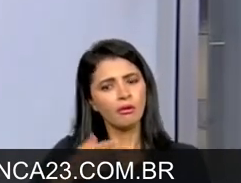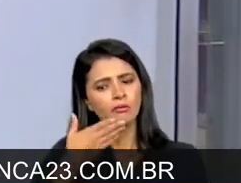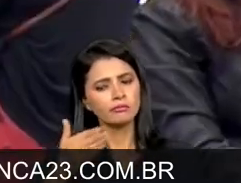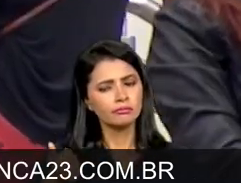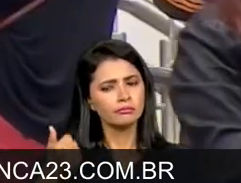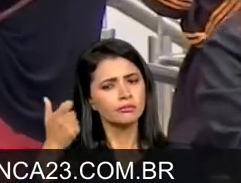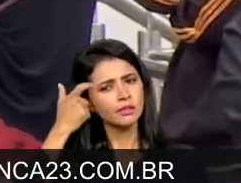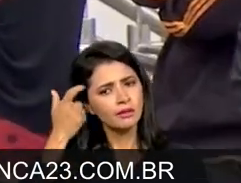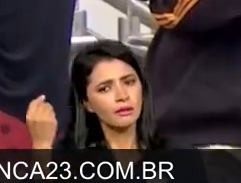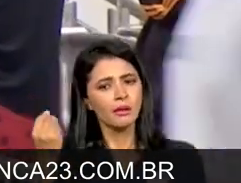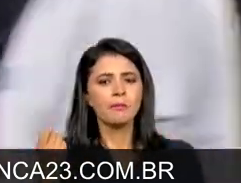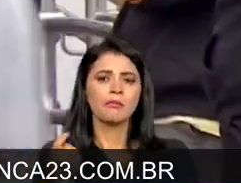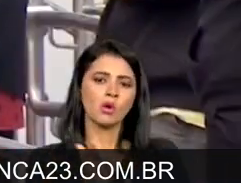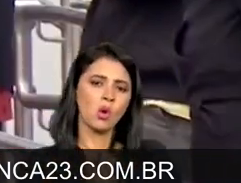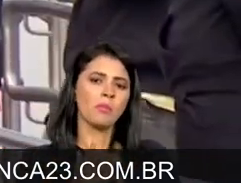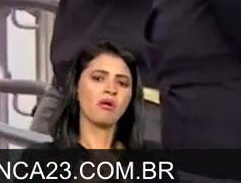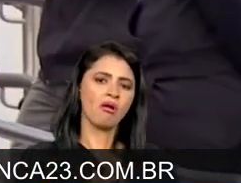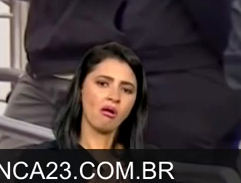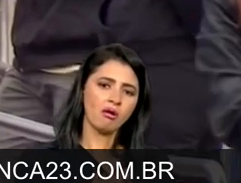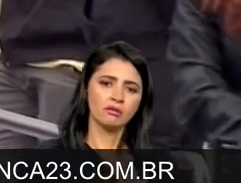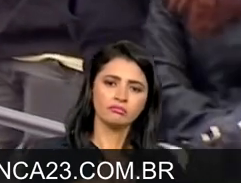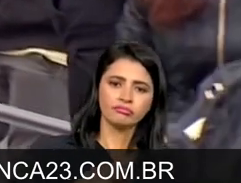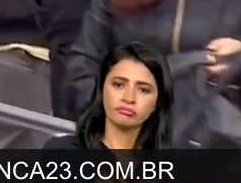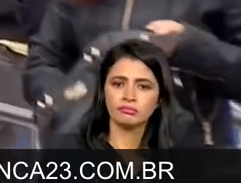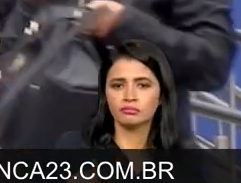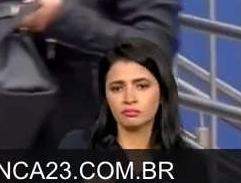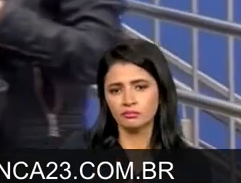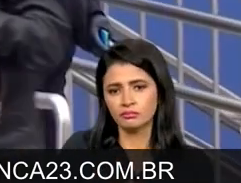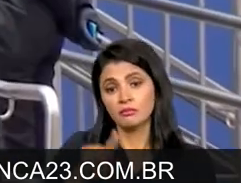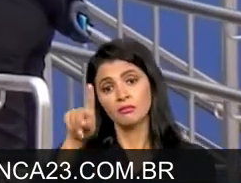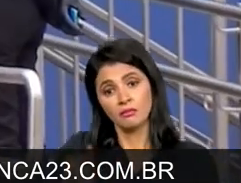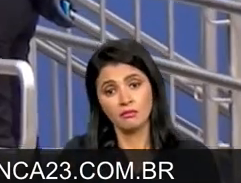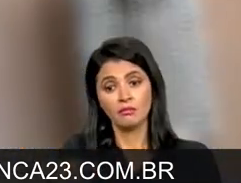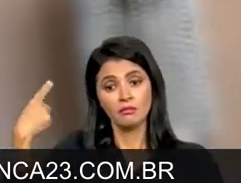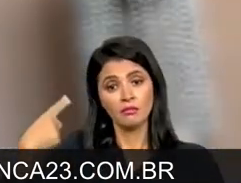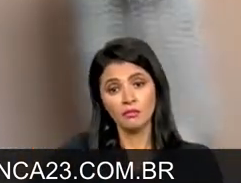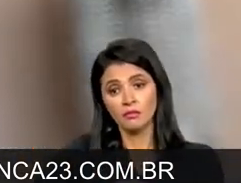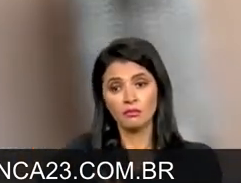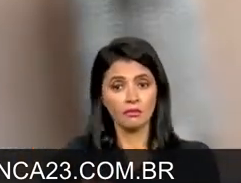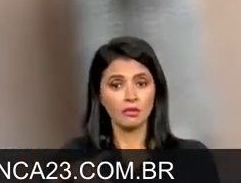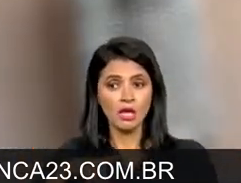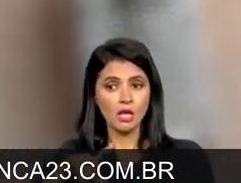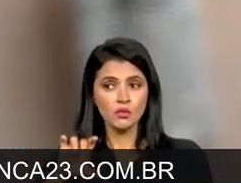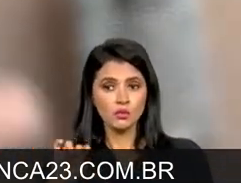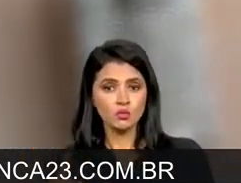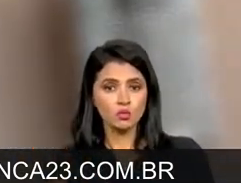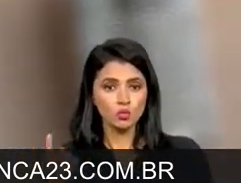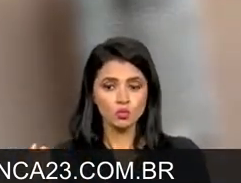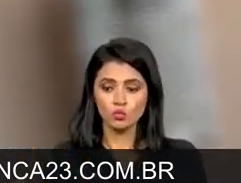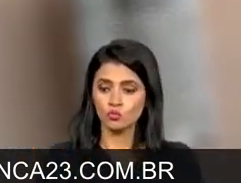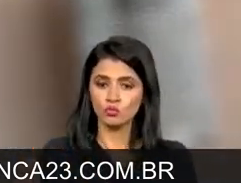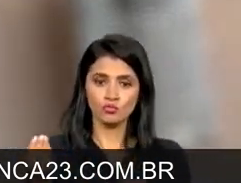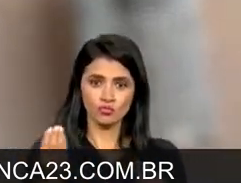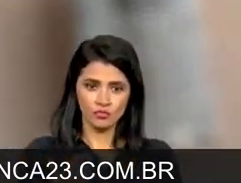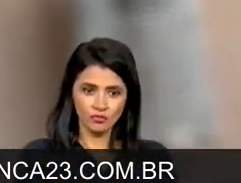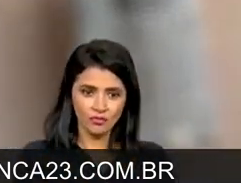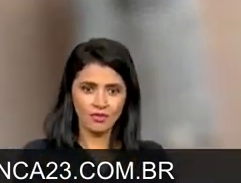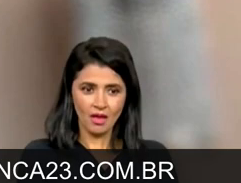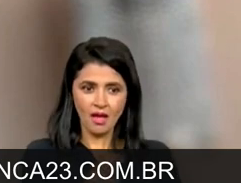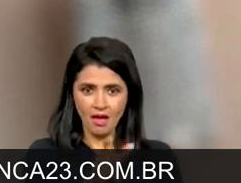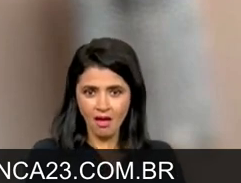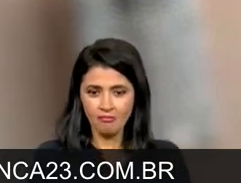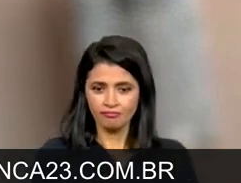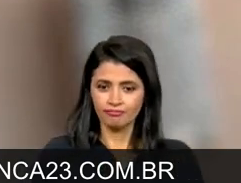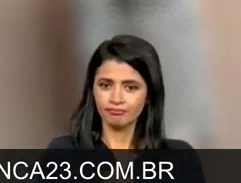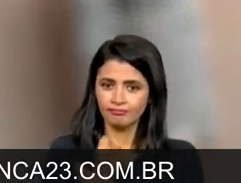quê? Para aquisição da casa própria, que também era uma política não apenas de dar àquele cidadão